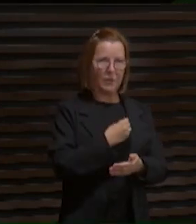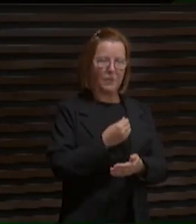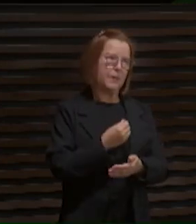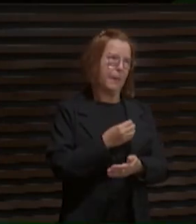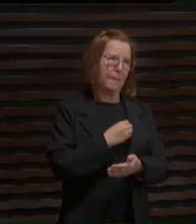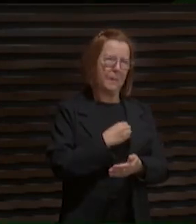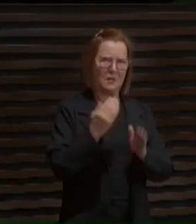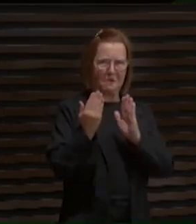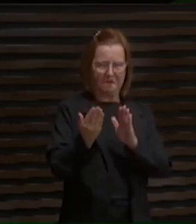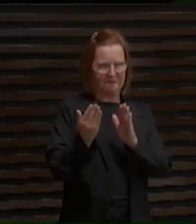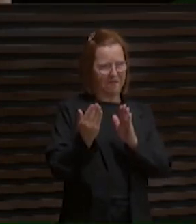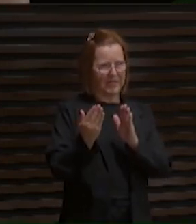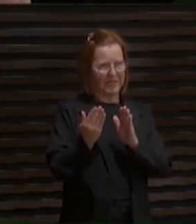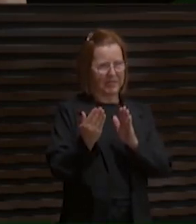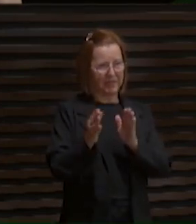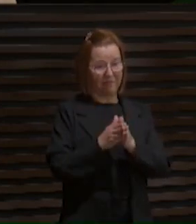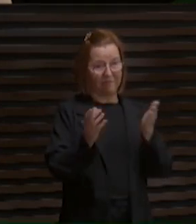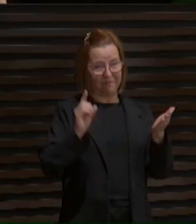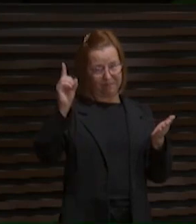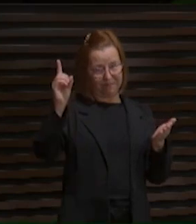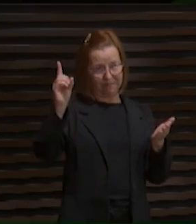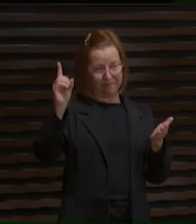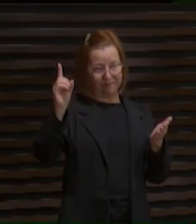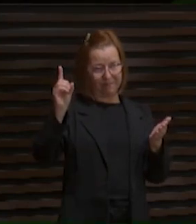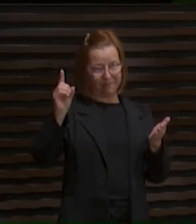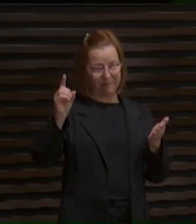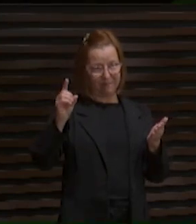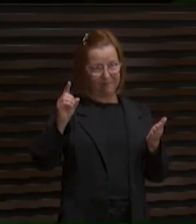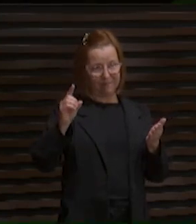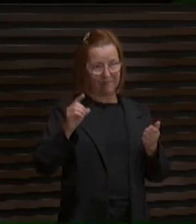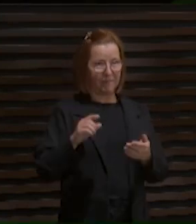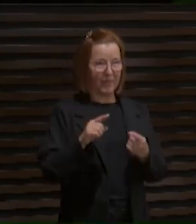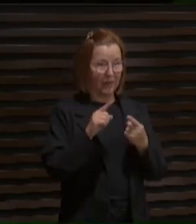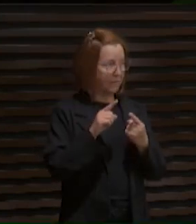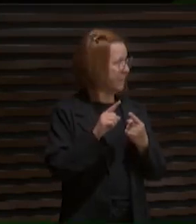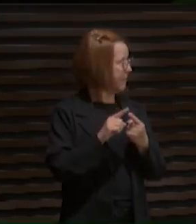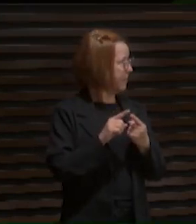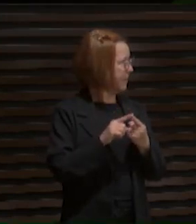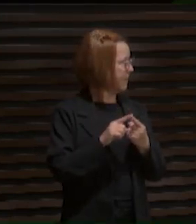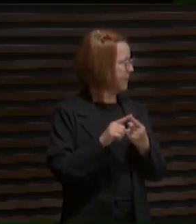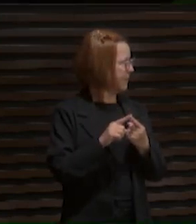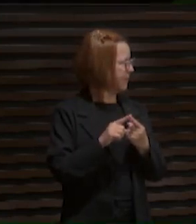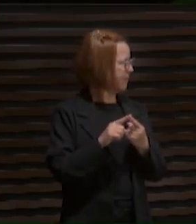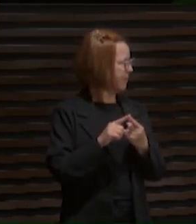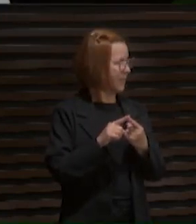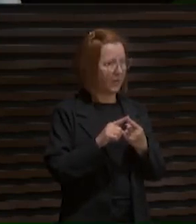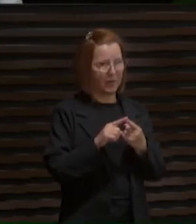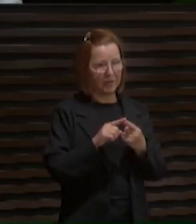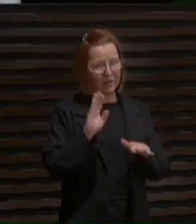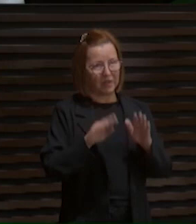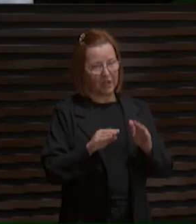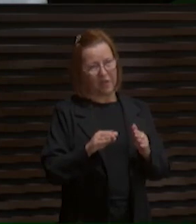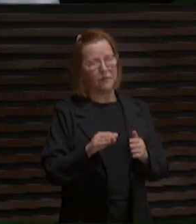gente pode ter geralmente duas reações. A primeira reação é falar: eu não tenho a menor